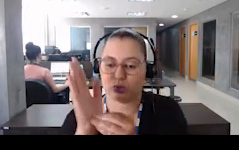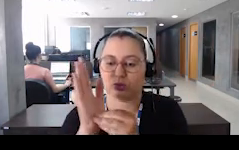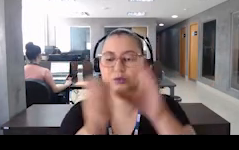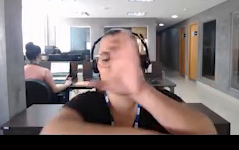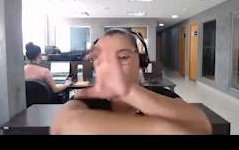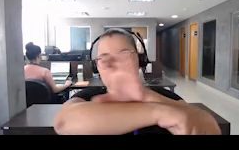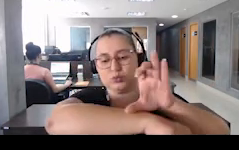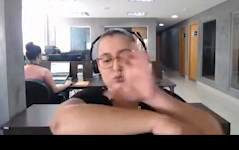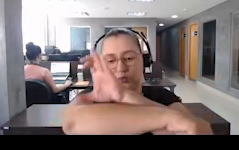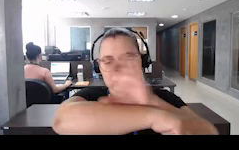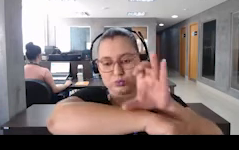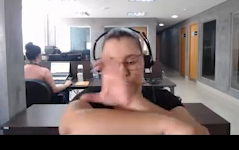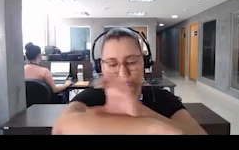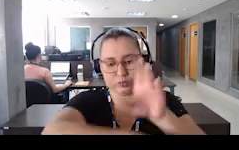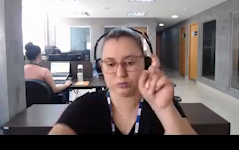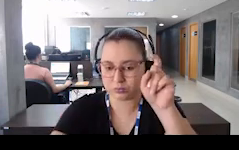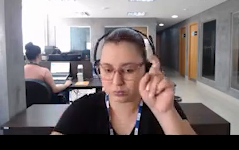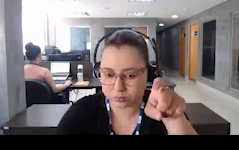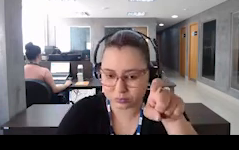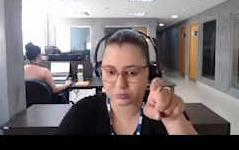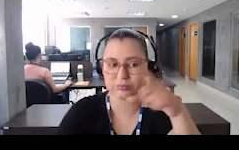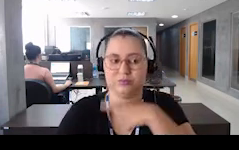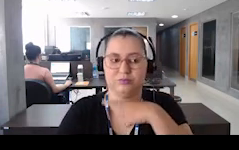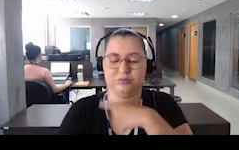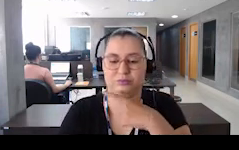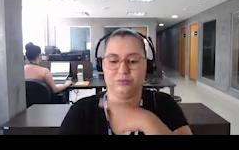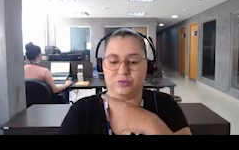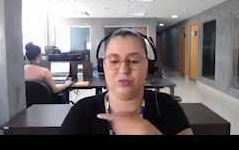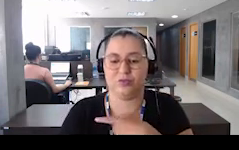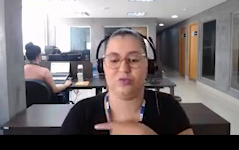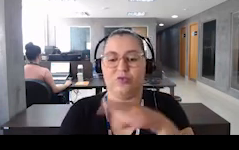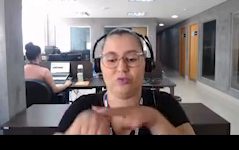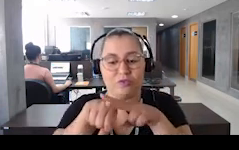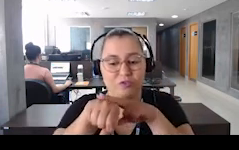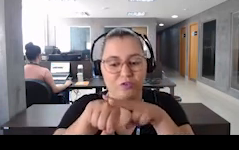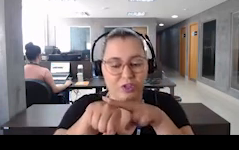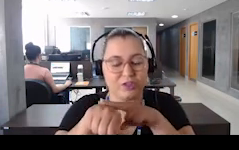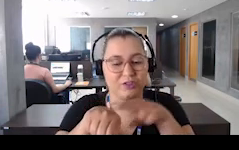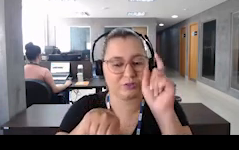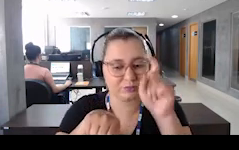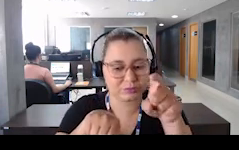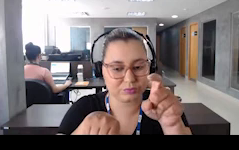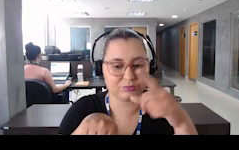na aba de conteúdo, né? Acessar essa caixinha verde aqui, ó. Entra aqui,